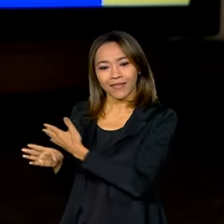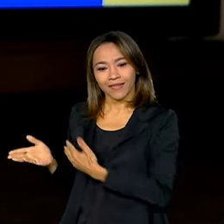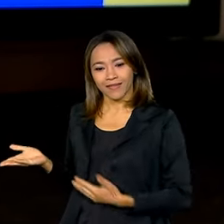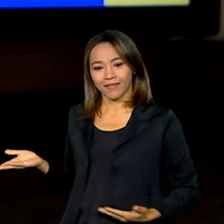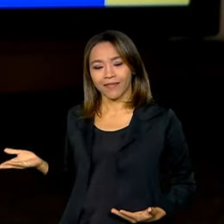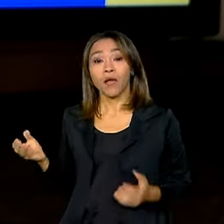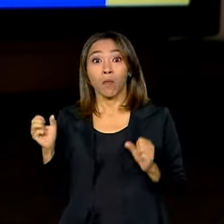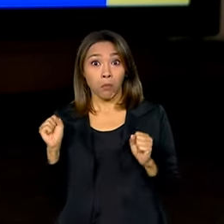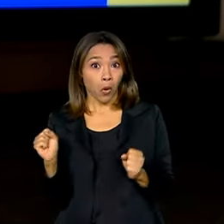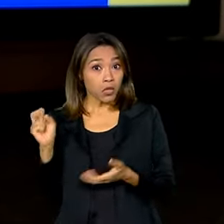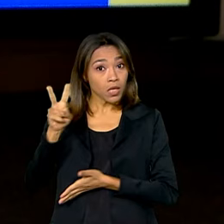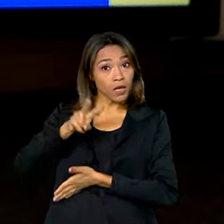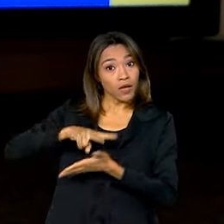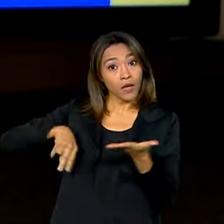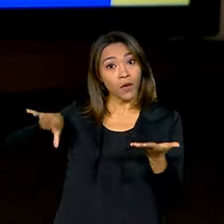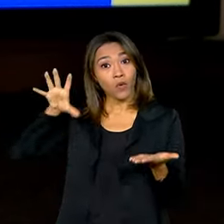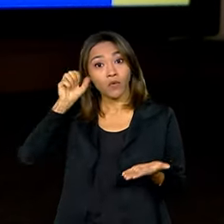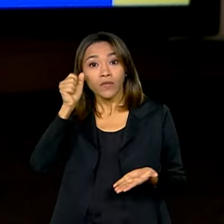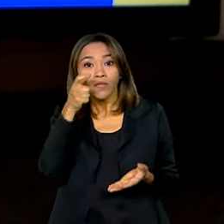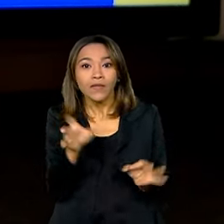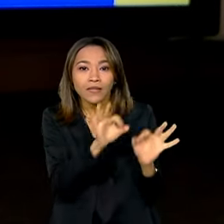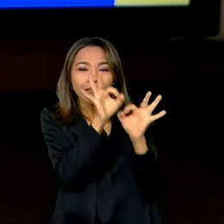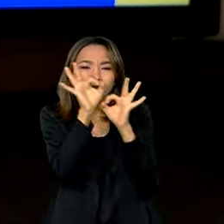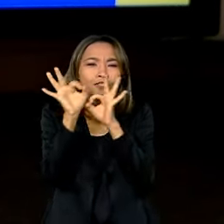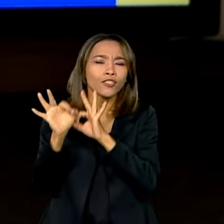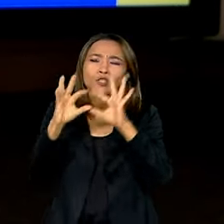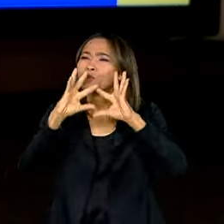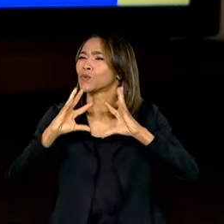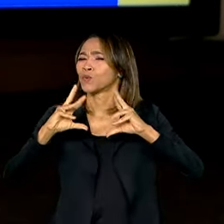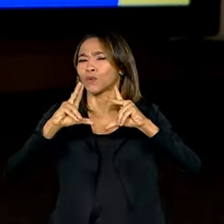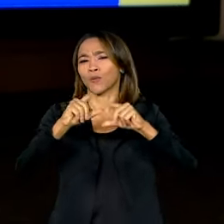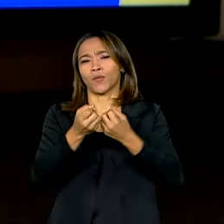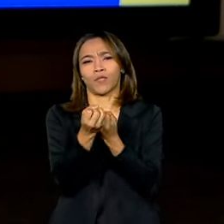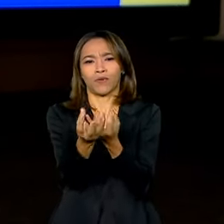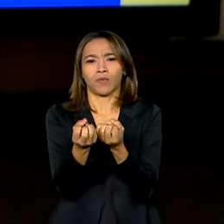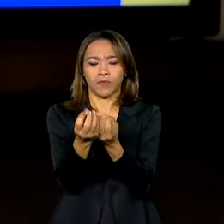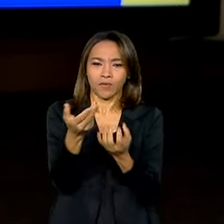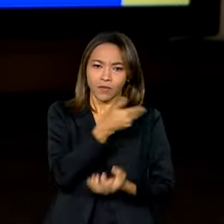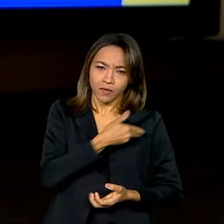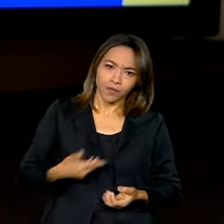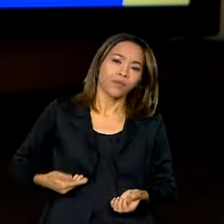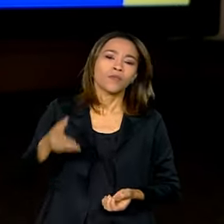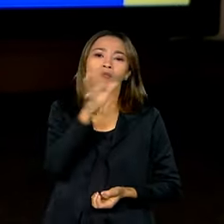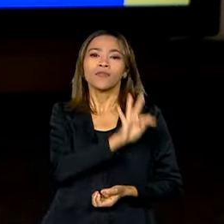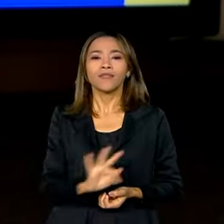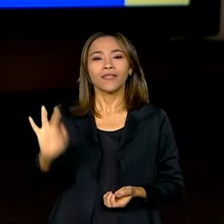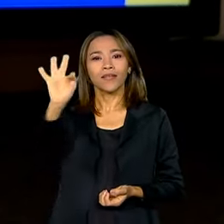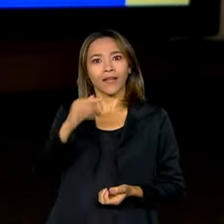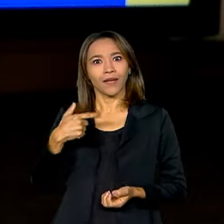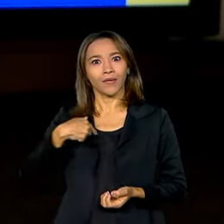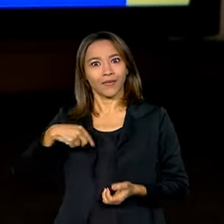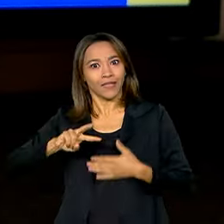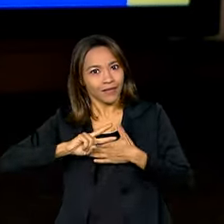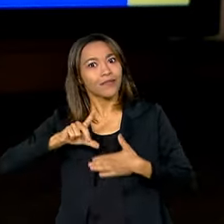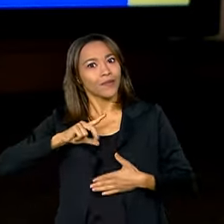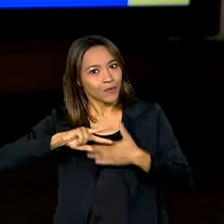Lá você pode ler, ouvir e assistir todas as notícias do governo federal que impactam a sua